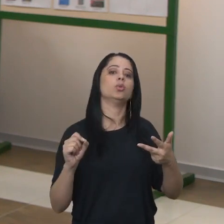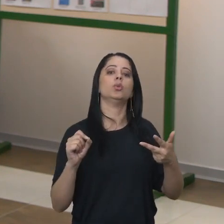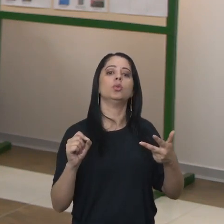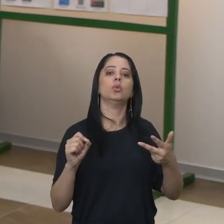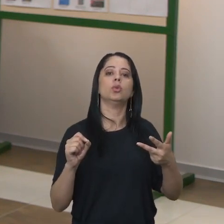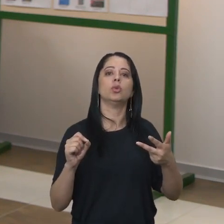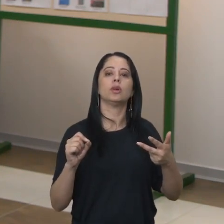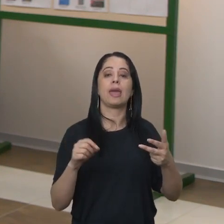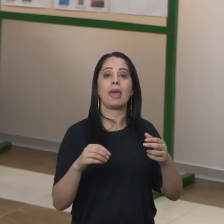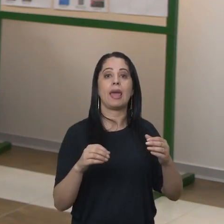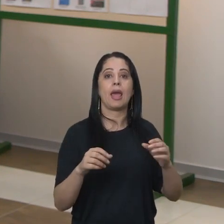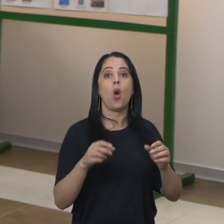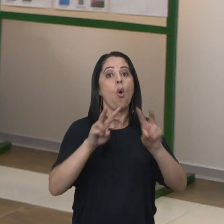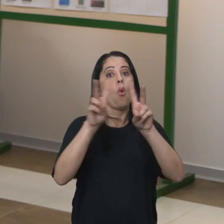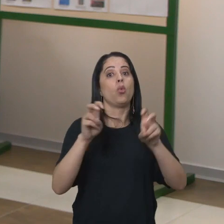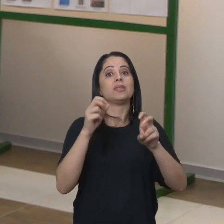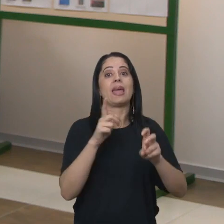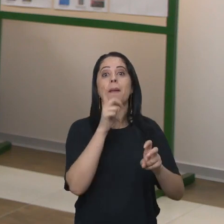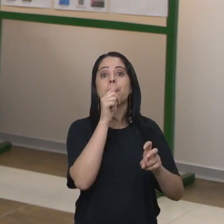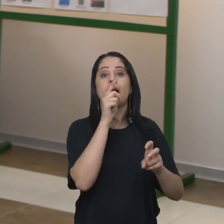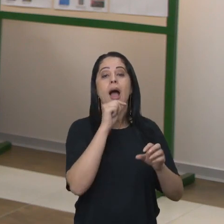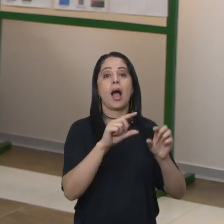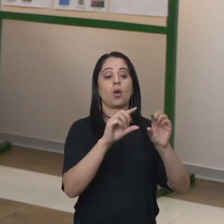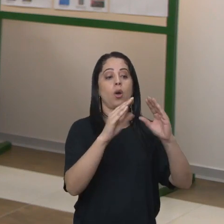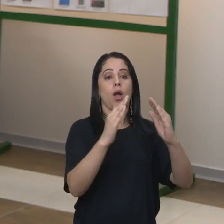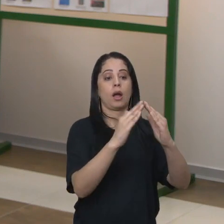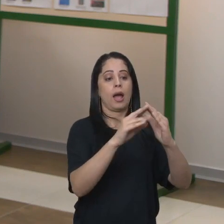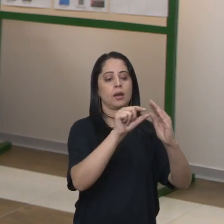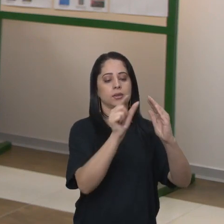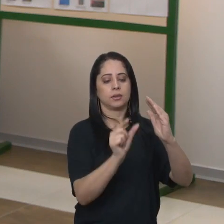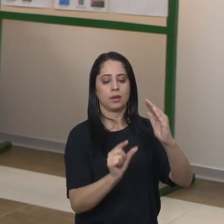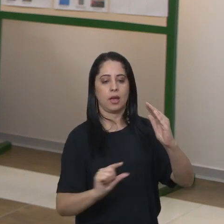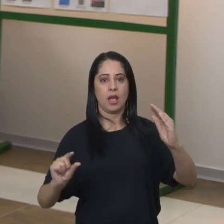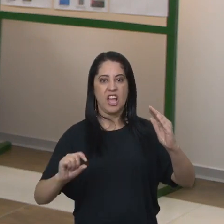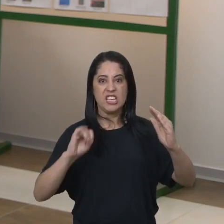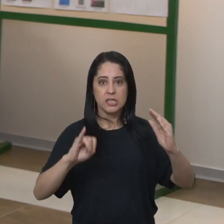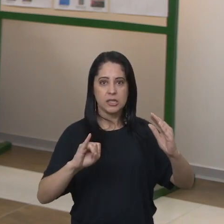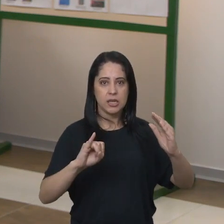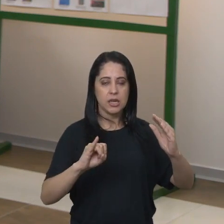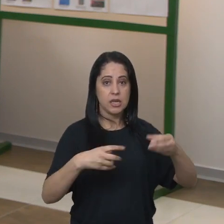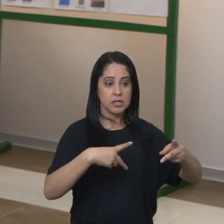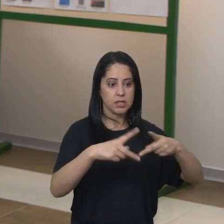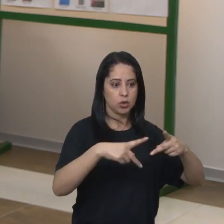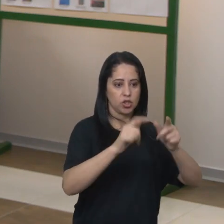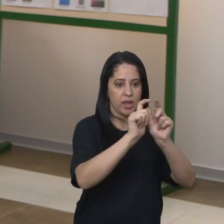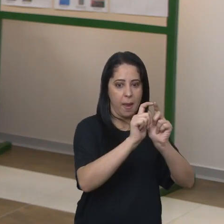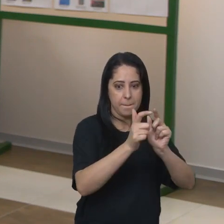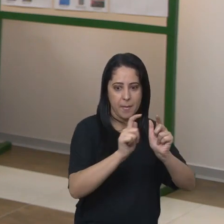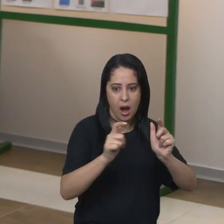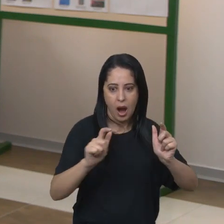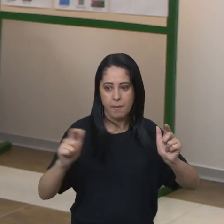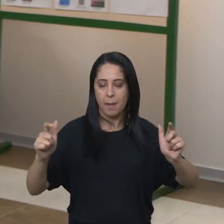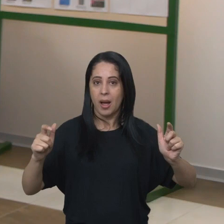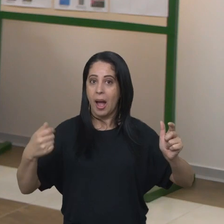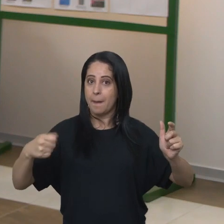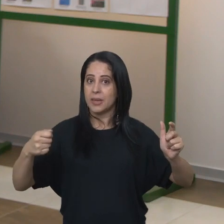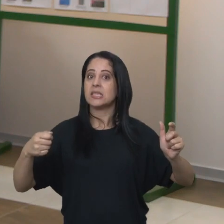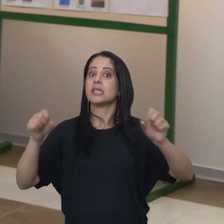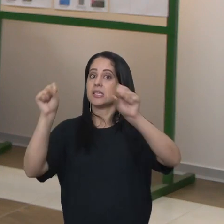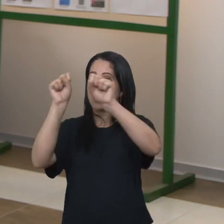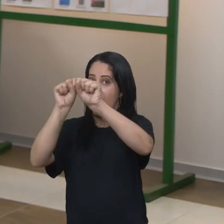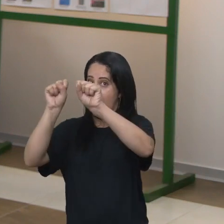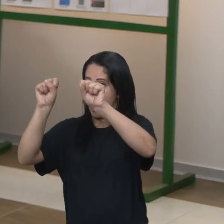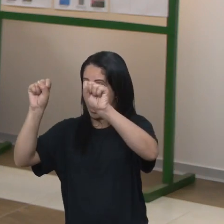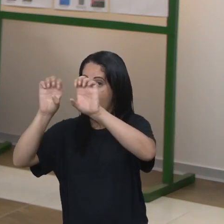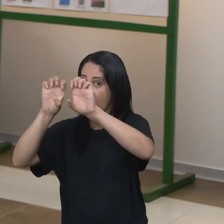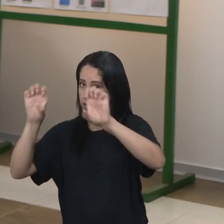E essa outra questão é da concessionária de abastecimento de água. A cidade cresce, precisa de infraestrutura. Né?